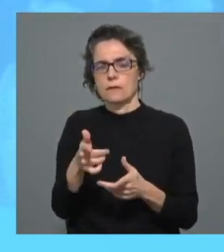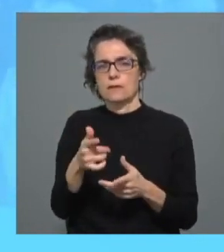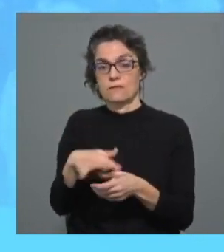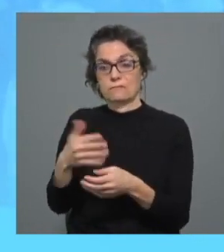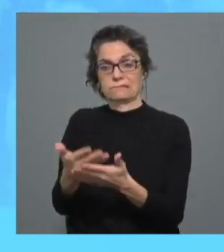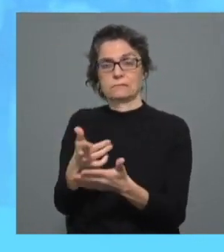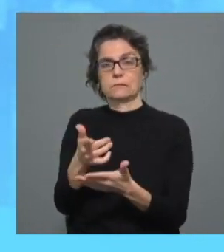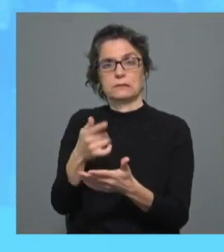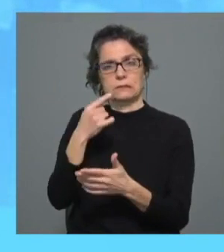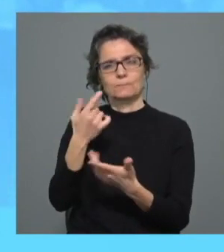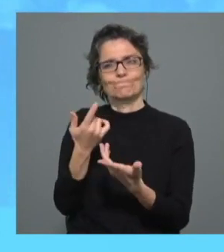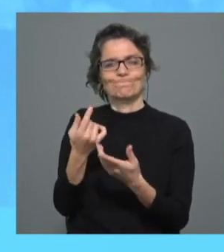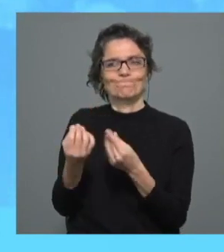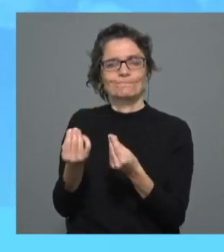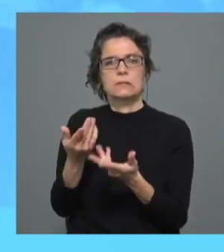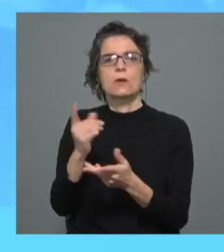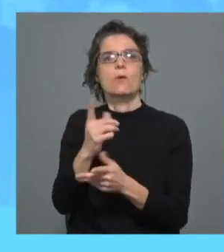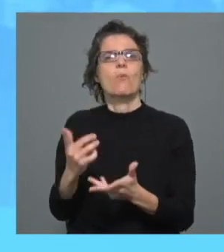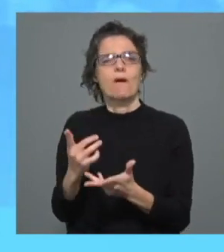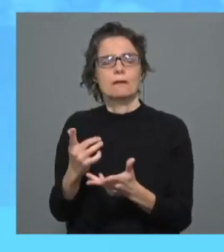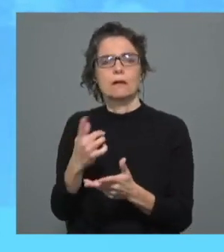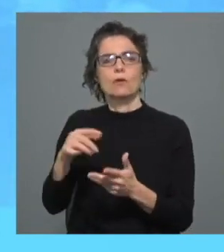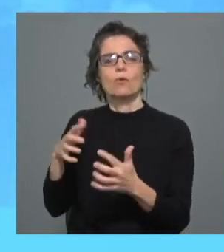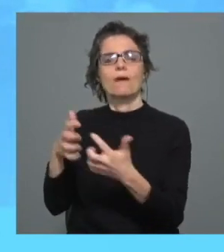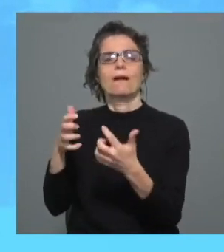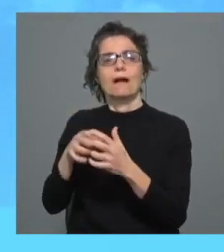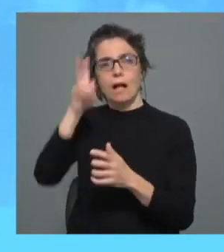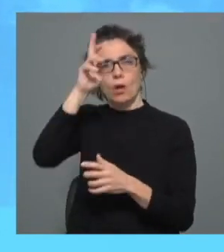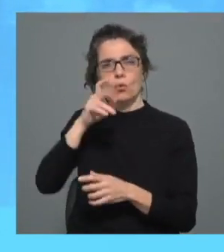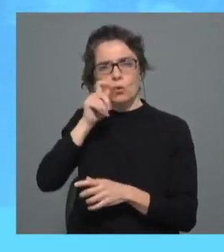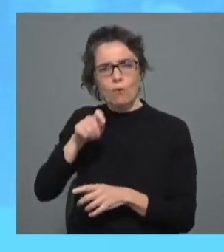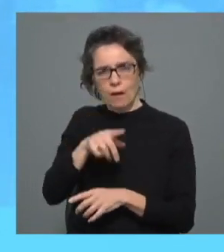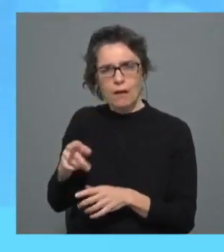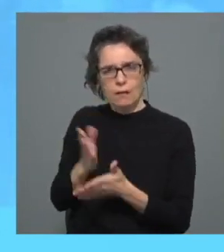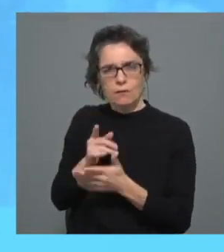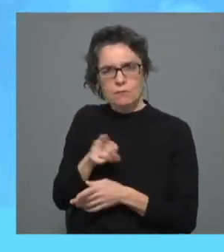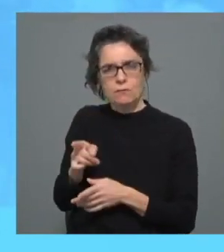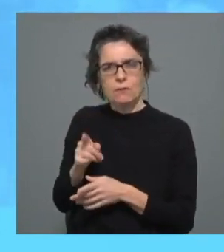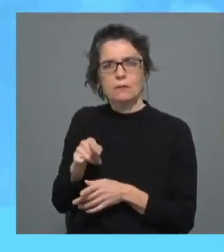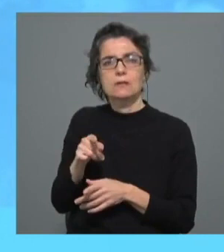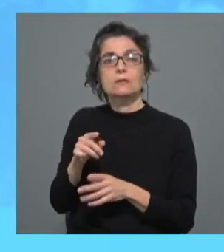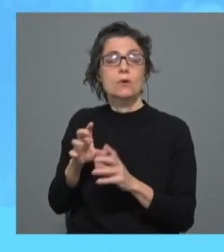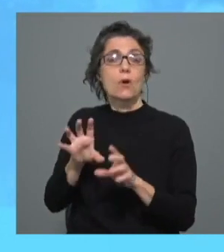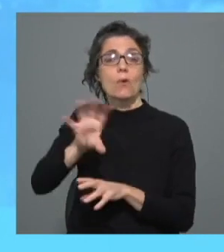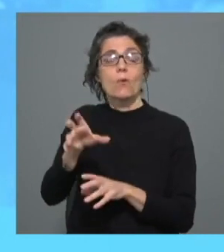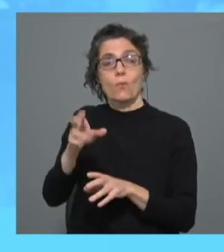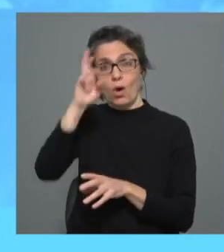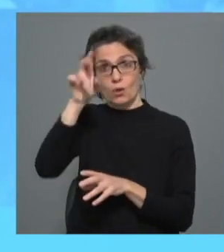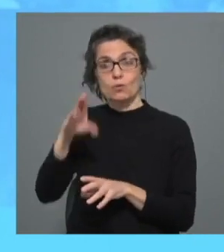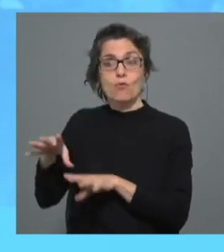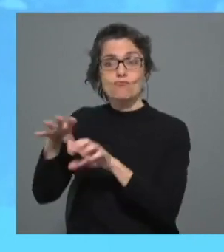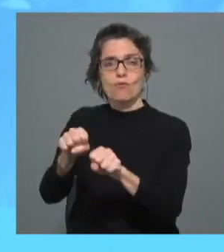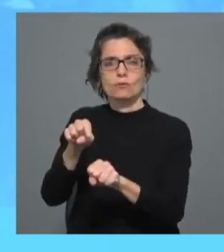muito particular. Nós não vivemos uma guerra entre a Rússia e a Ucrânia. Nós vivemos uma situação em que um país, a Rússia, invadiu com